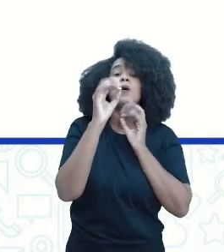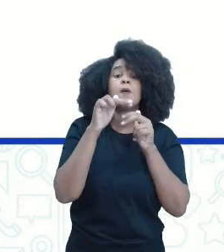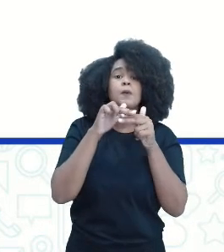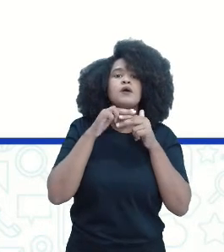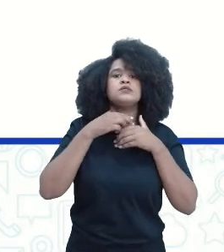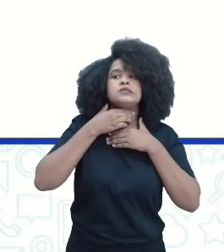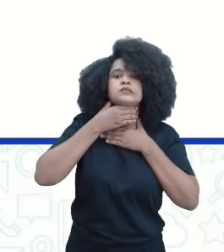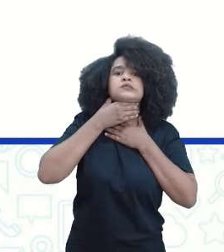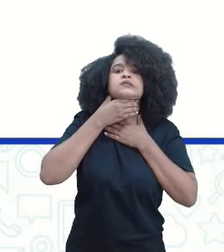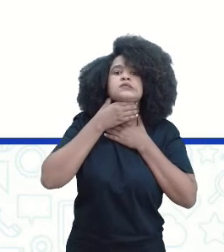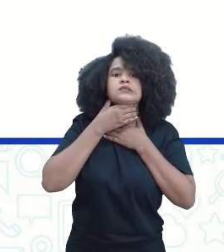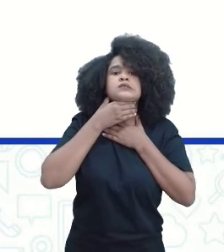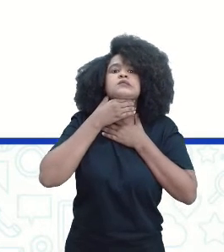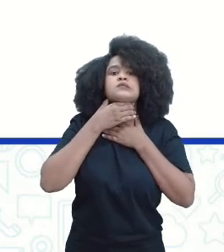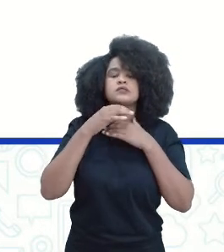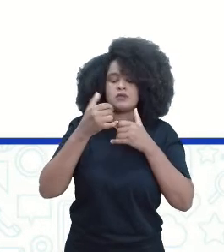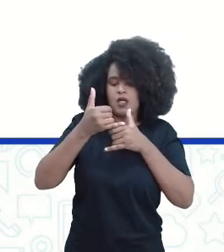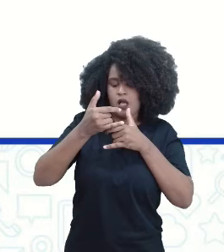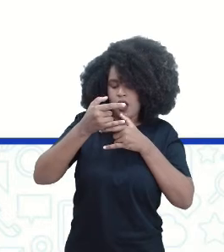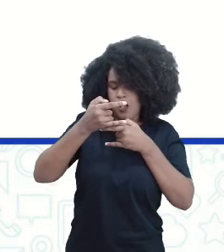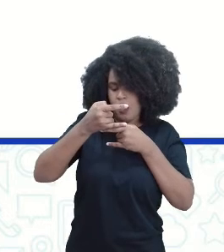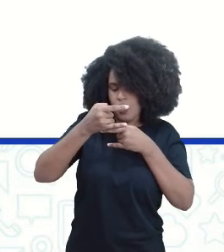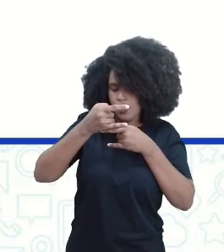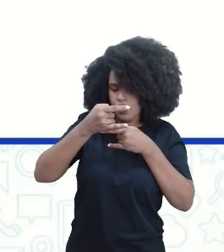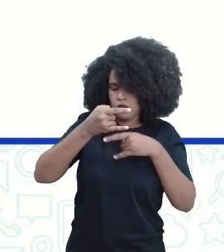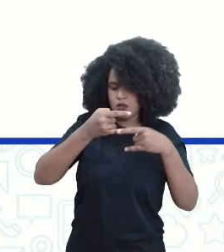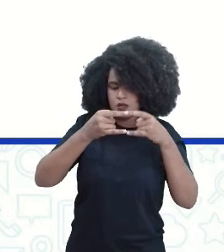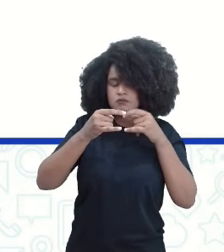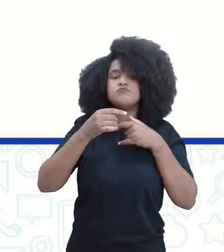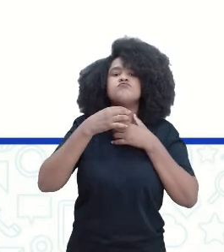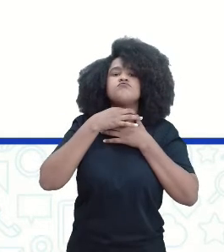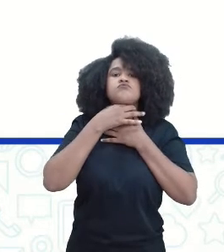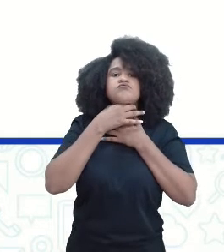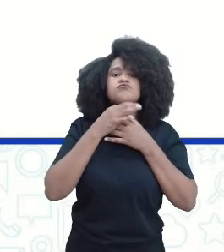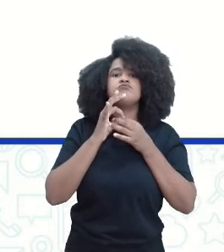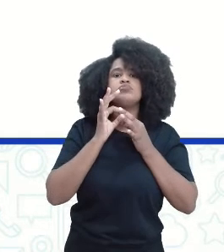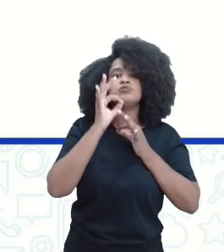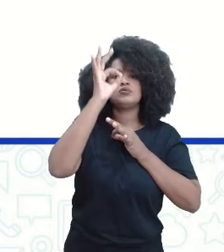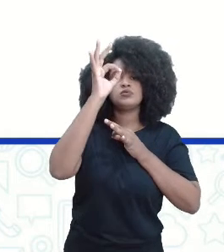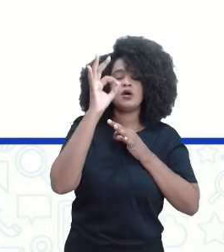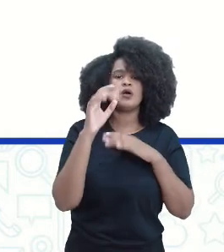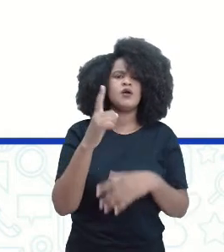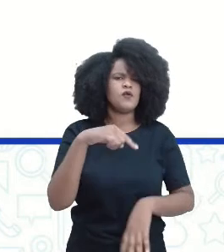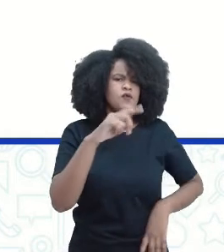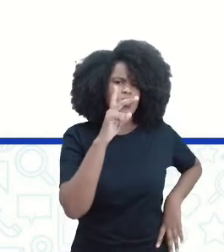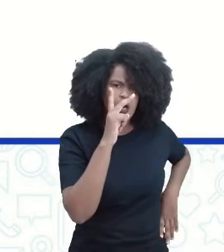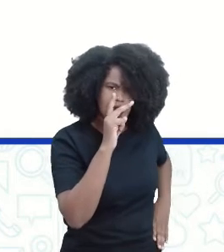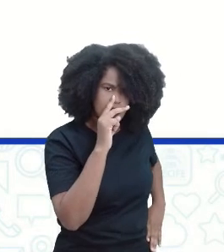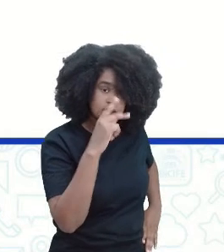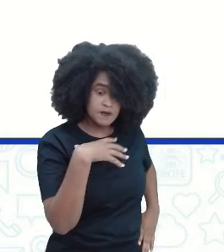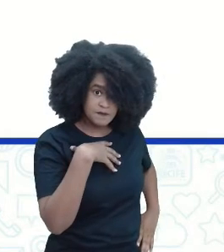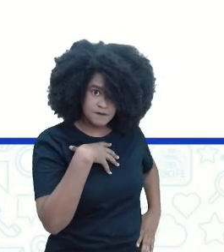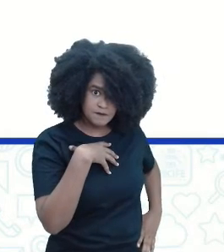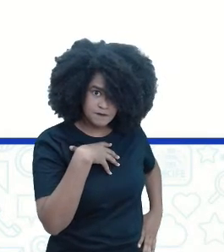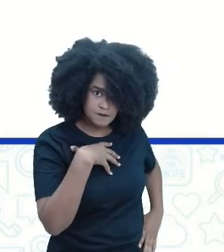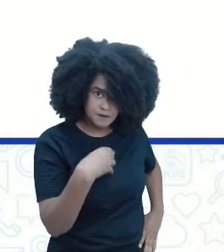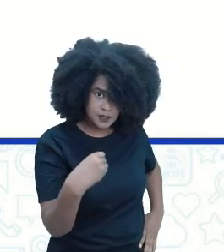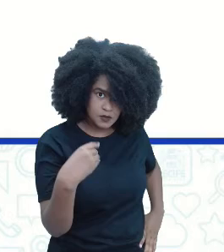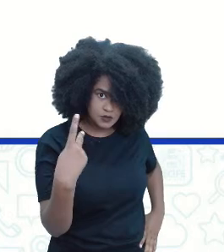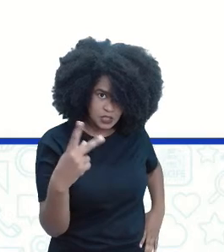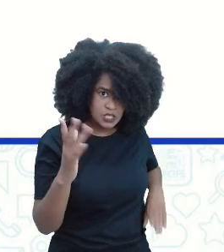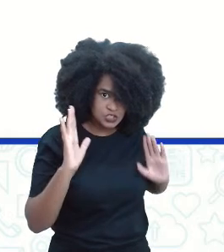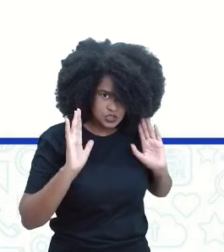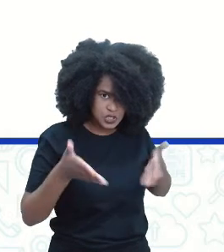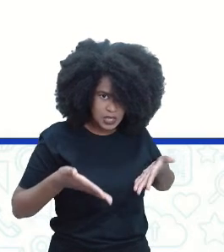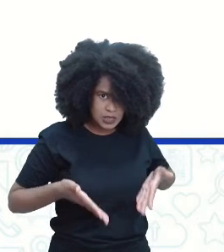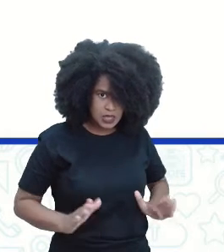aí, né, na coluna, desde novas também. Então, ó, vocês acham que os filhos dessas mulheres já